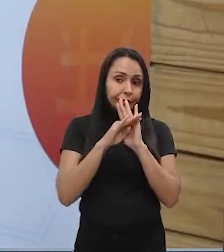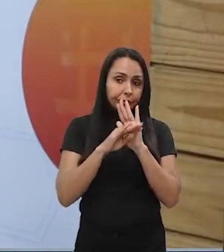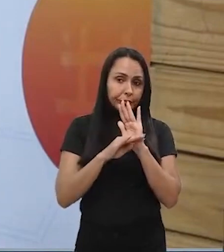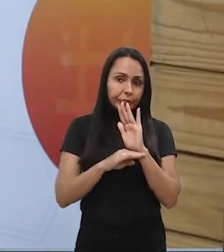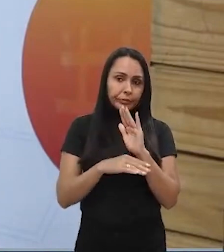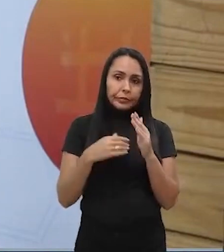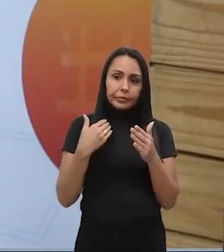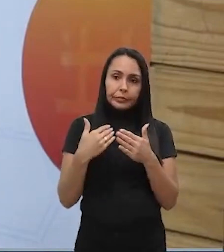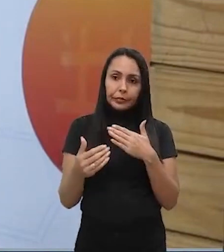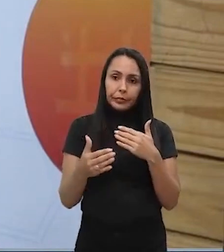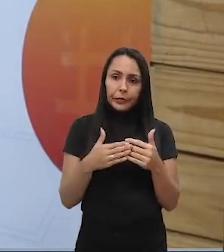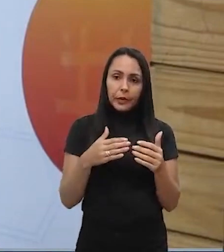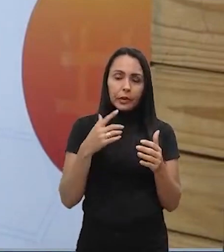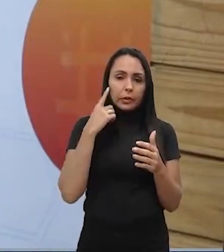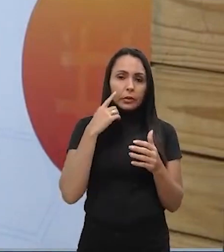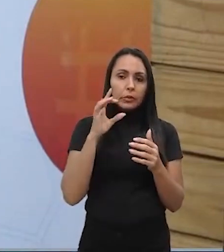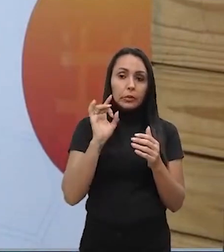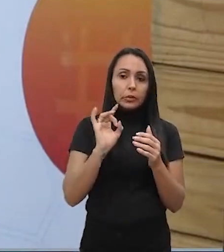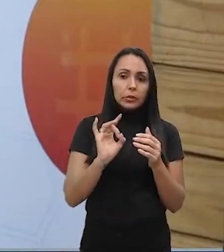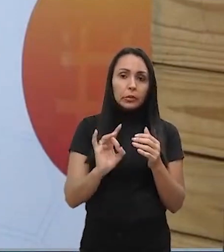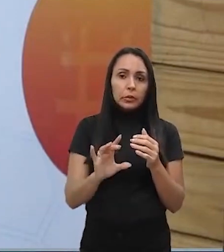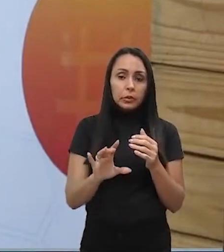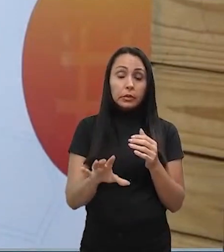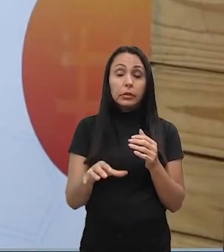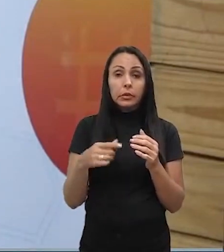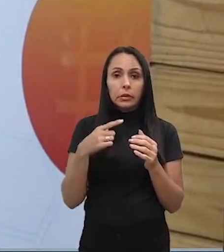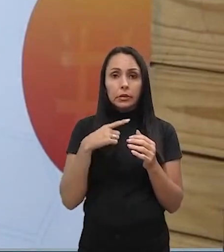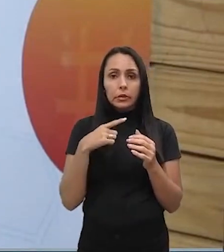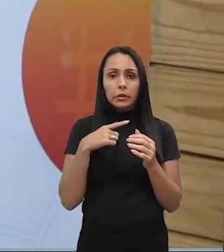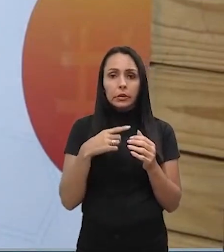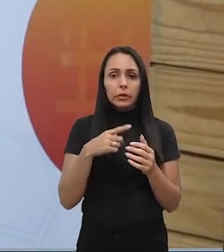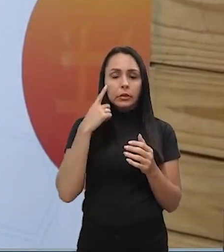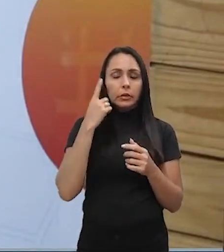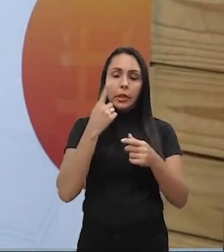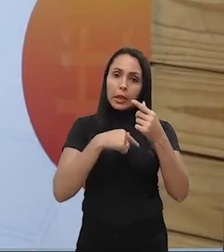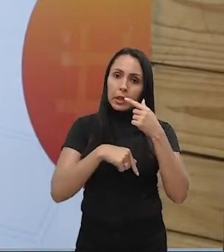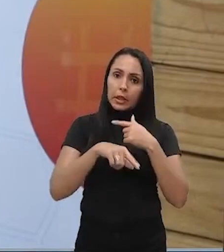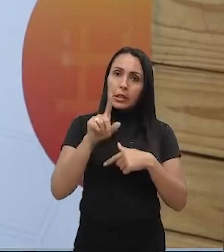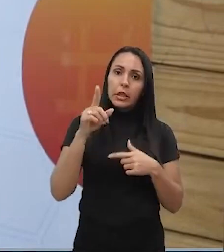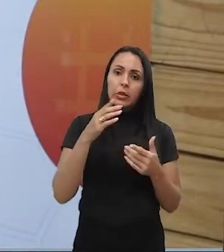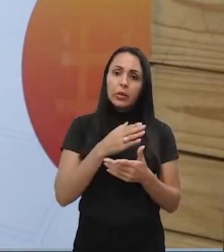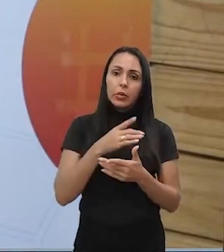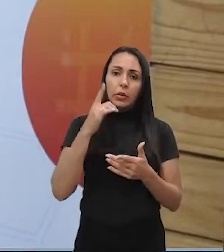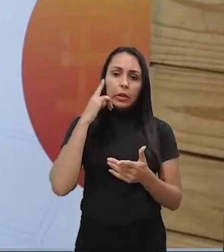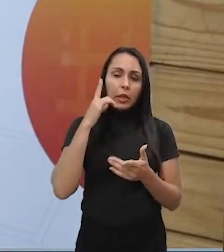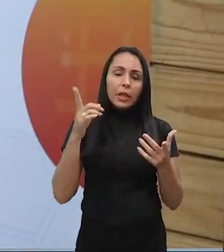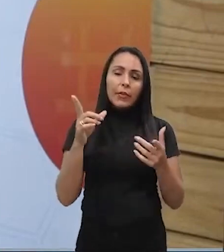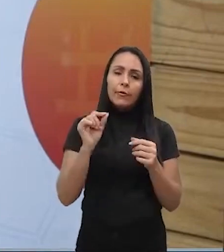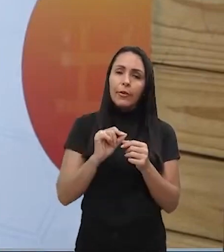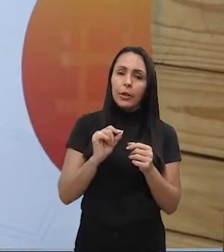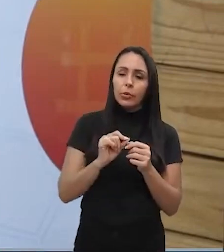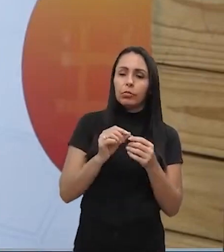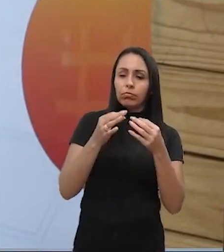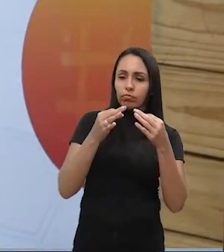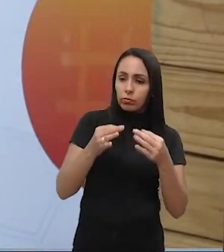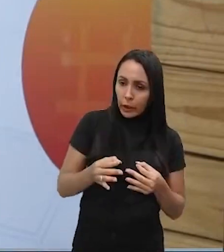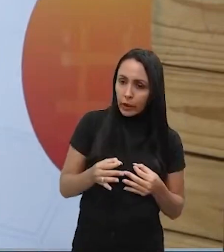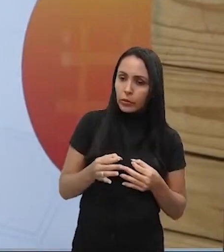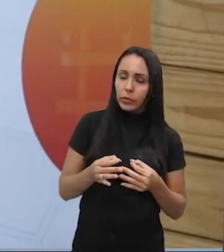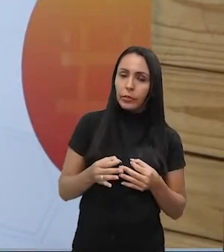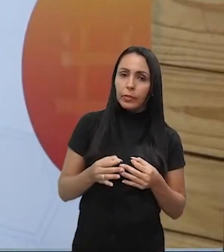planejamento de qualquer ação só tem êxito quando ele é executado